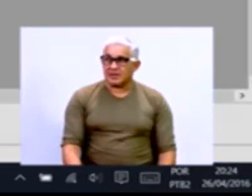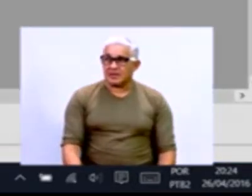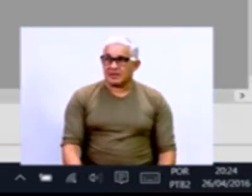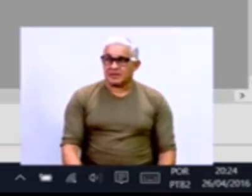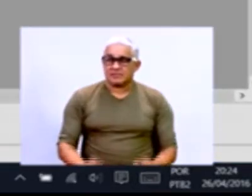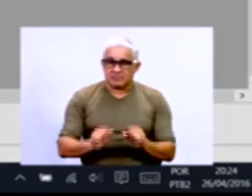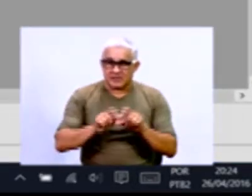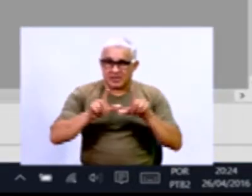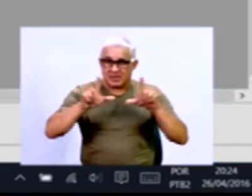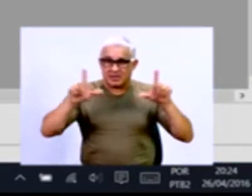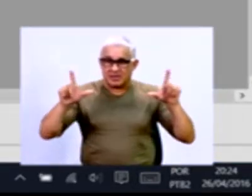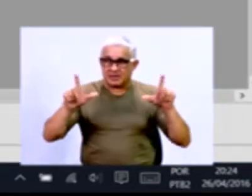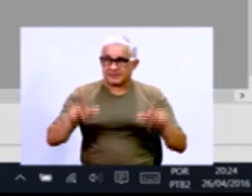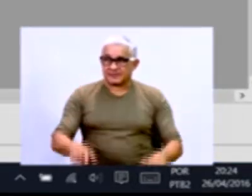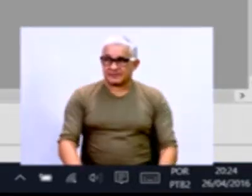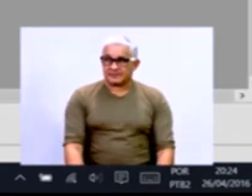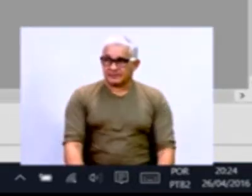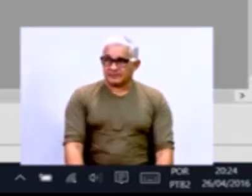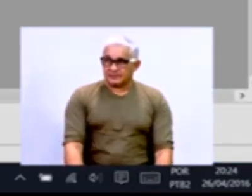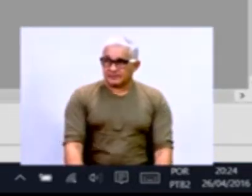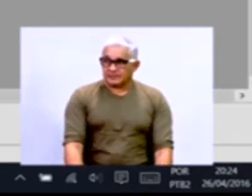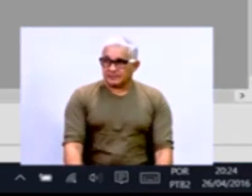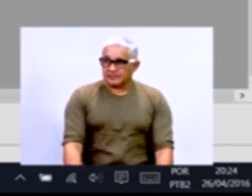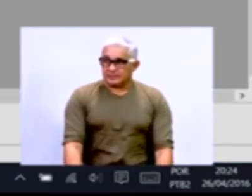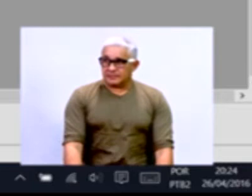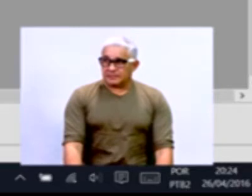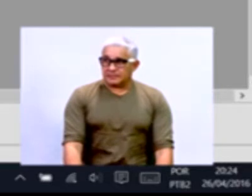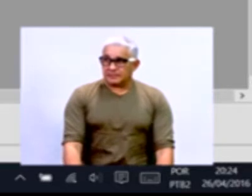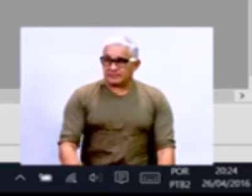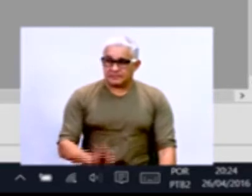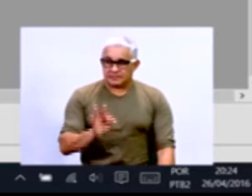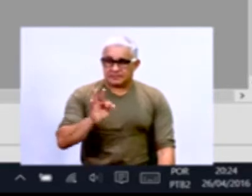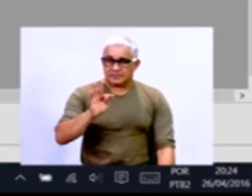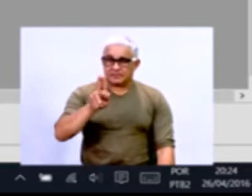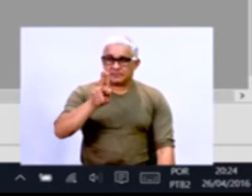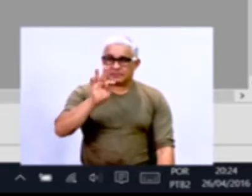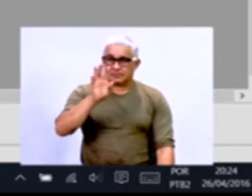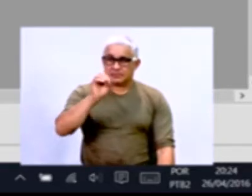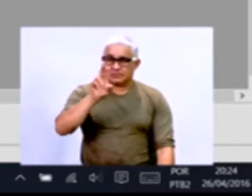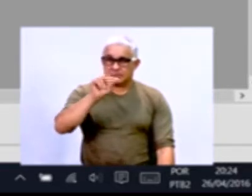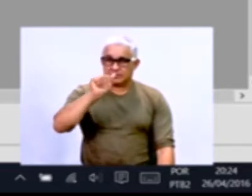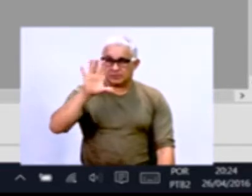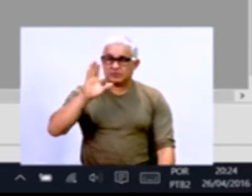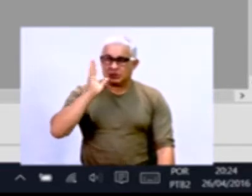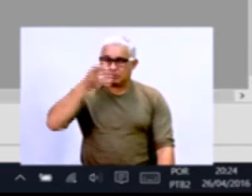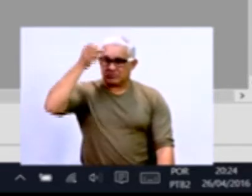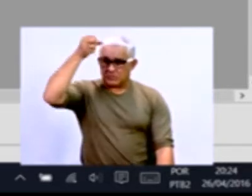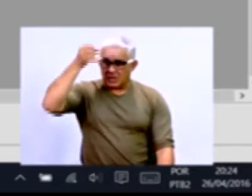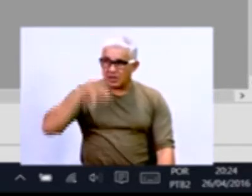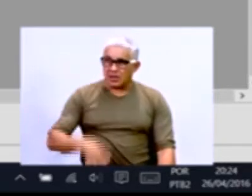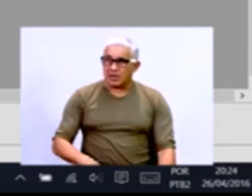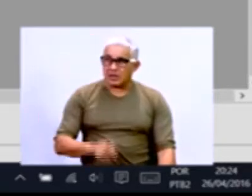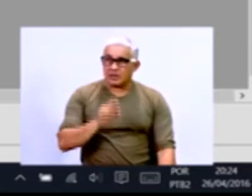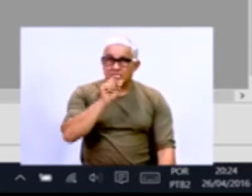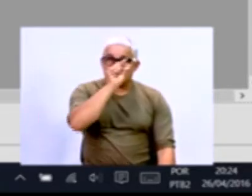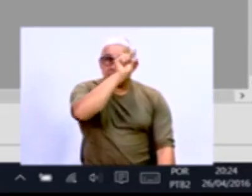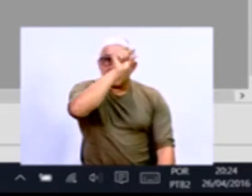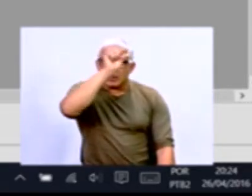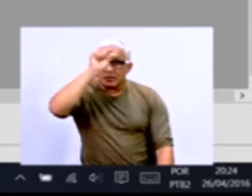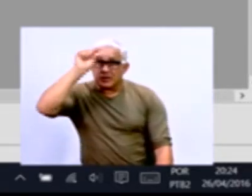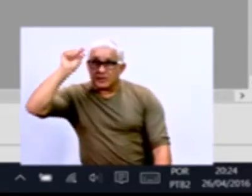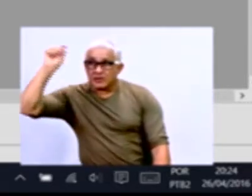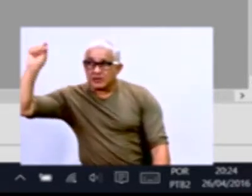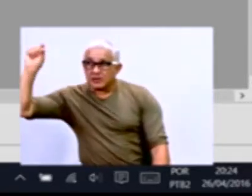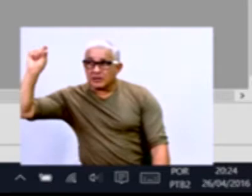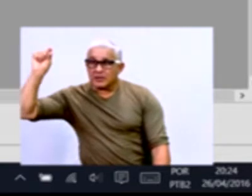esse programinha aqui, essa tela. No tutorial eu já expliquei o que são esses botões, o que são